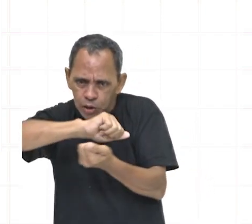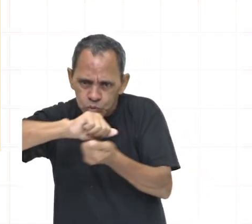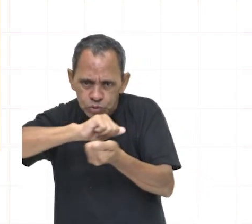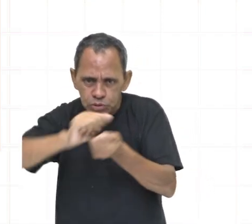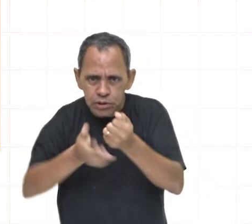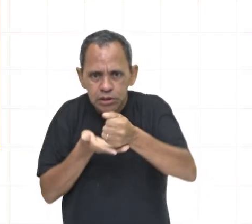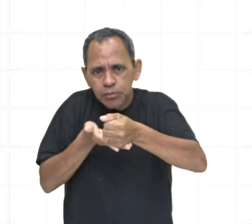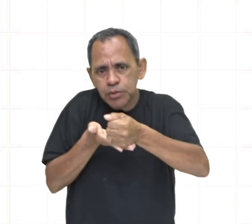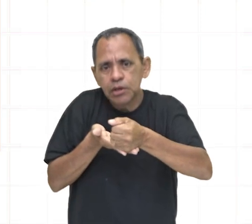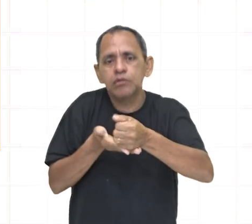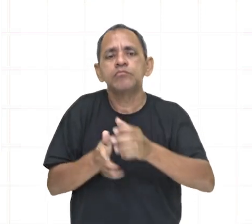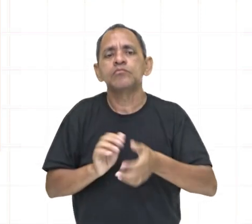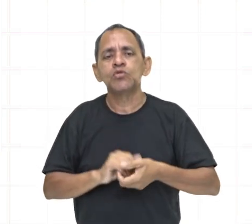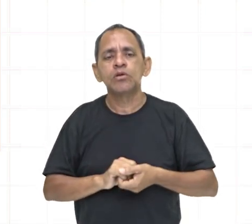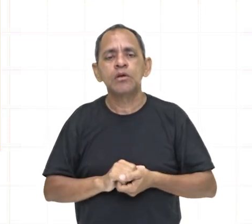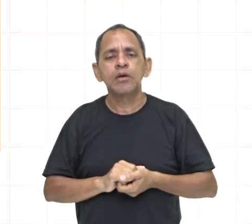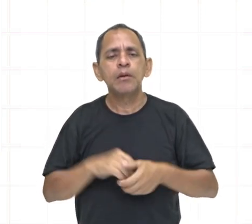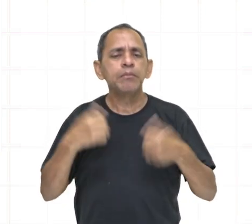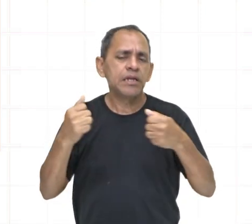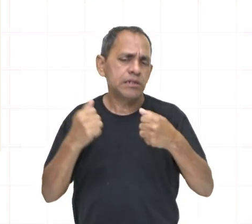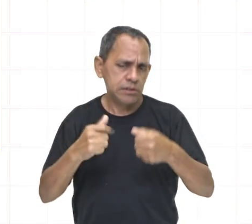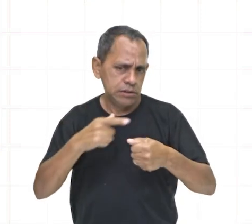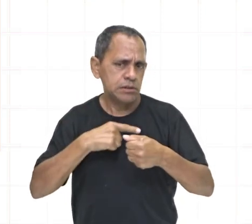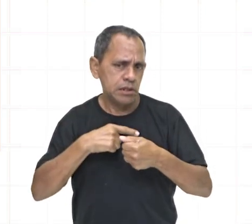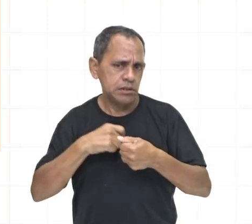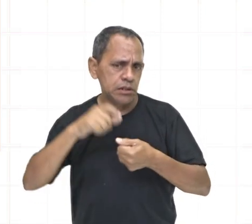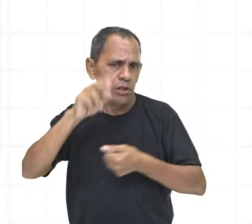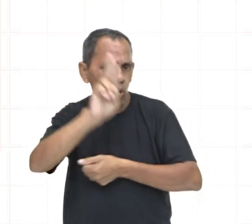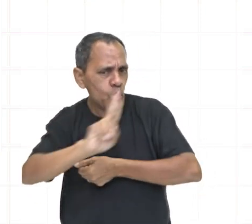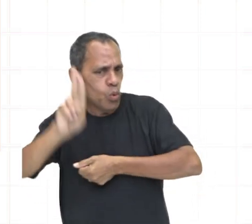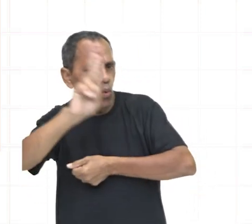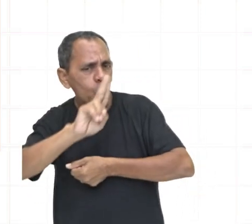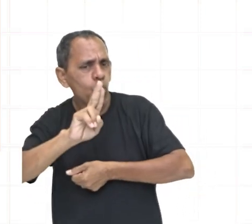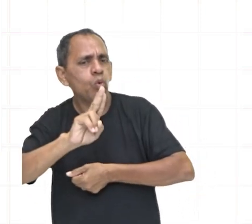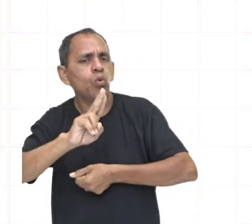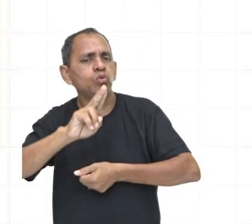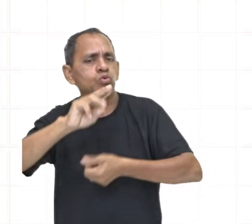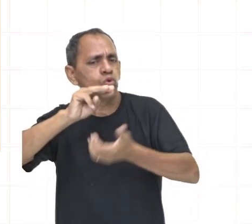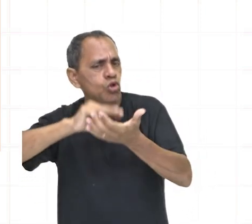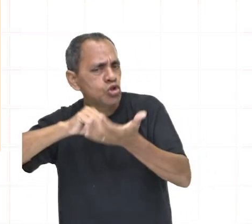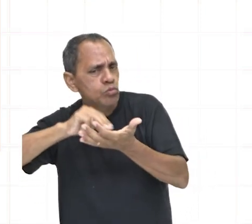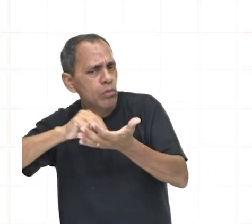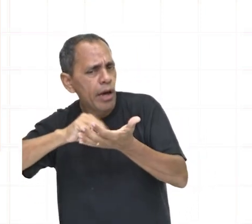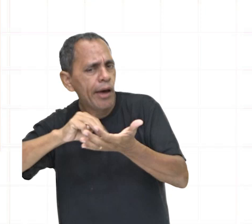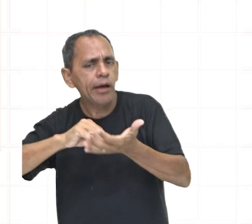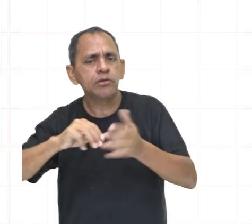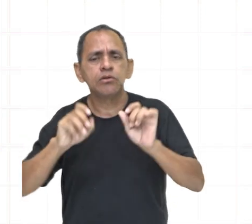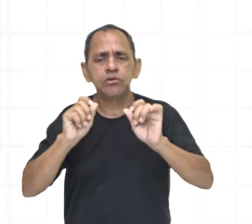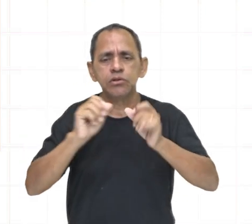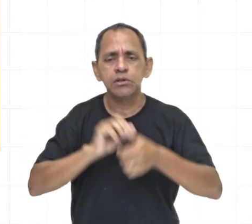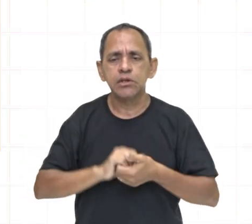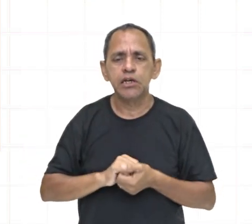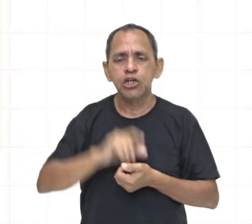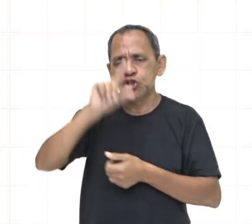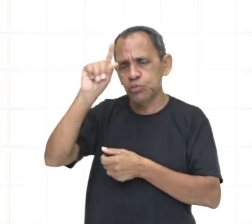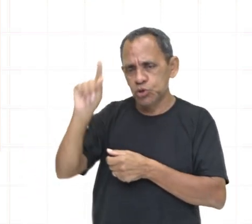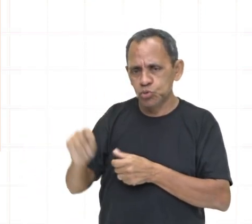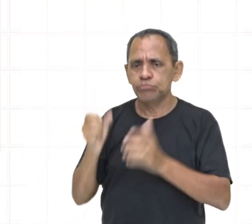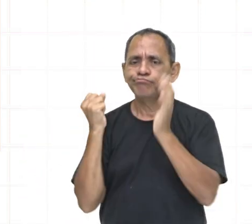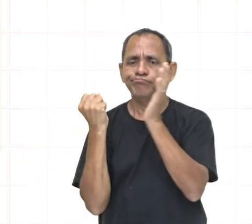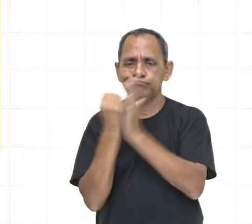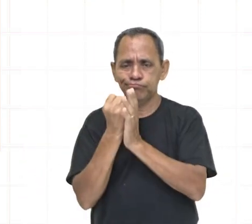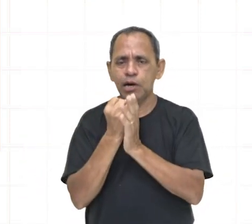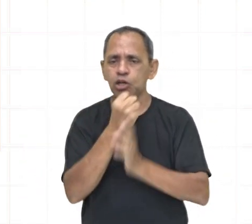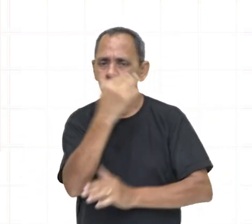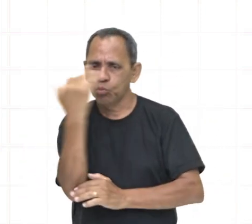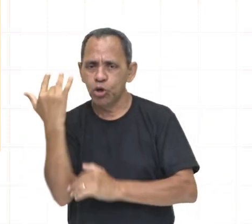o quê? O uso de métodos de cultivo que acabam minimizando ali o impacto ambiental, né? Como o